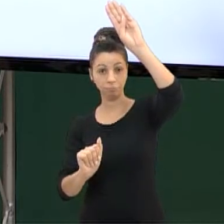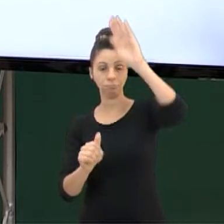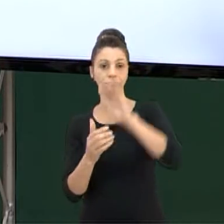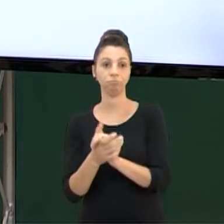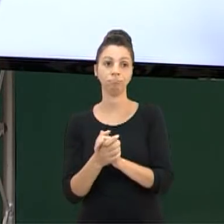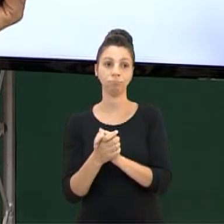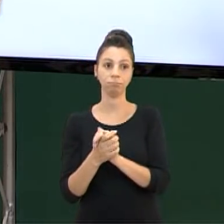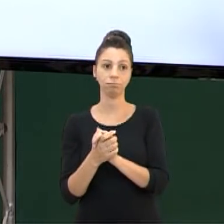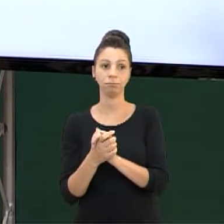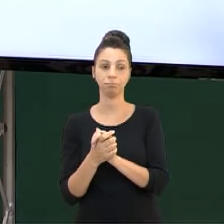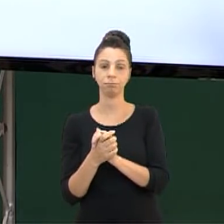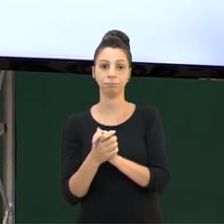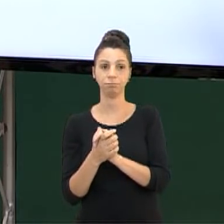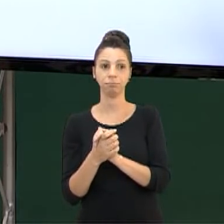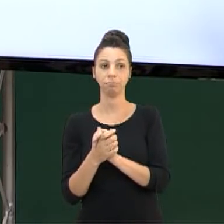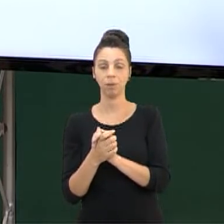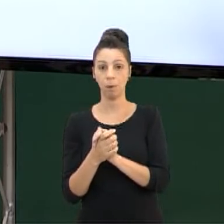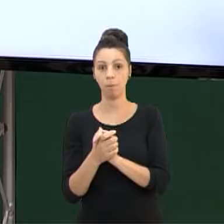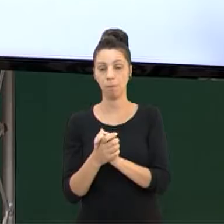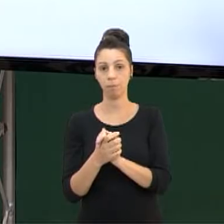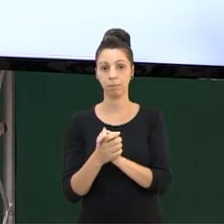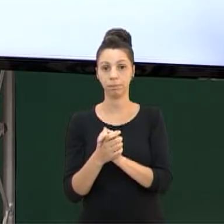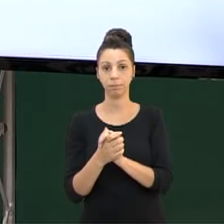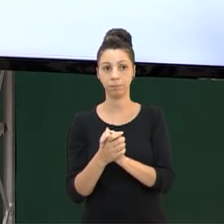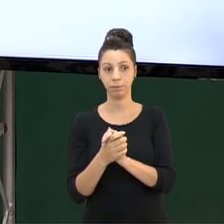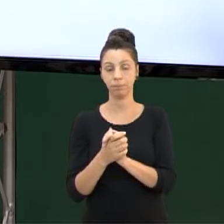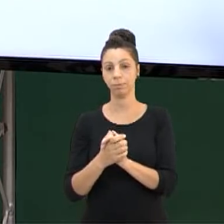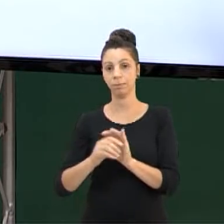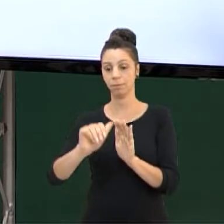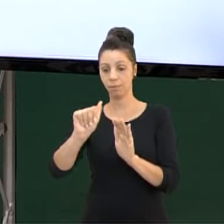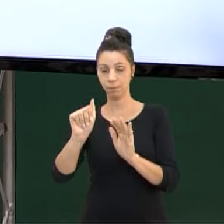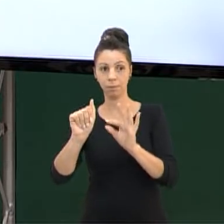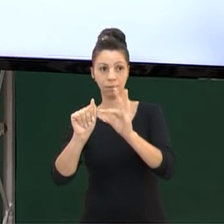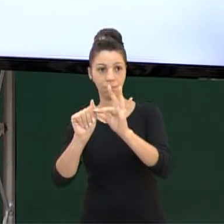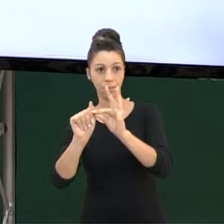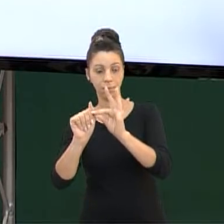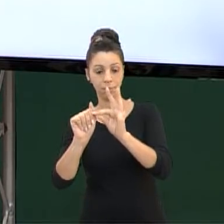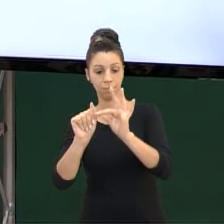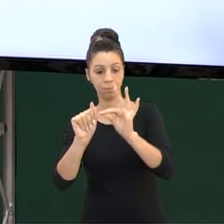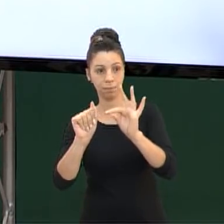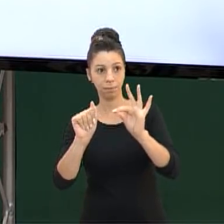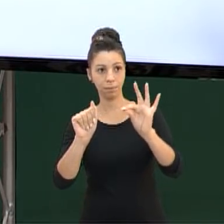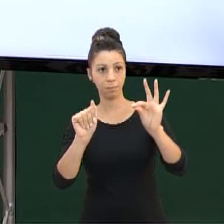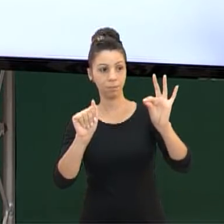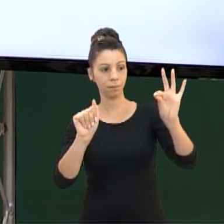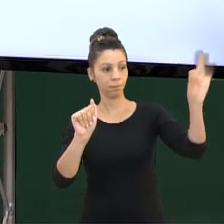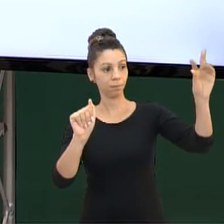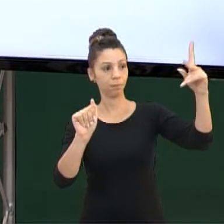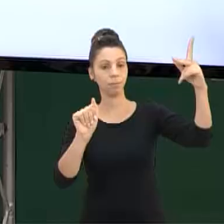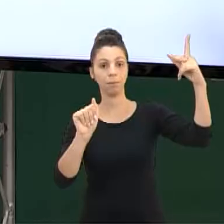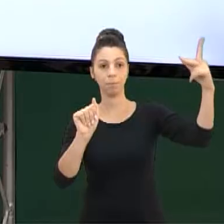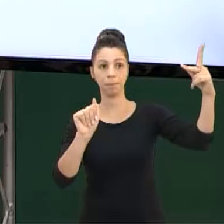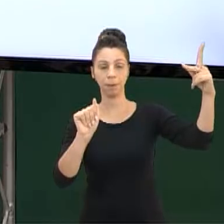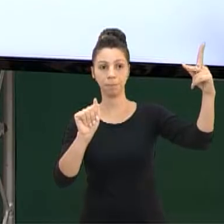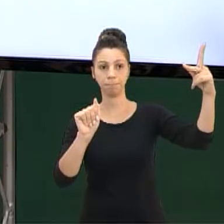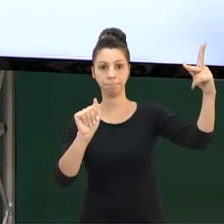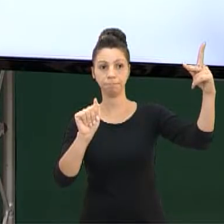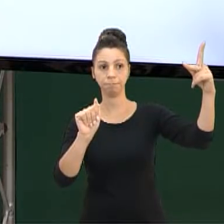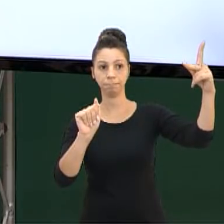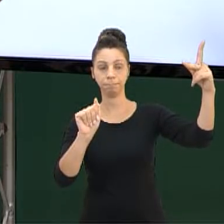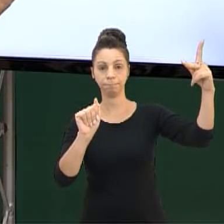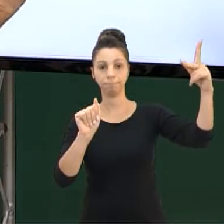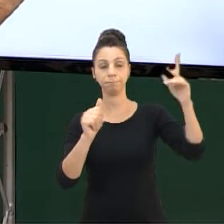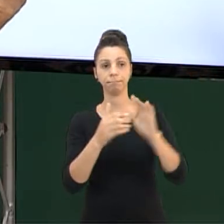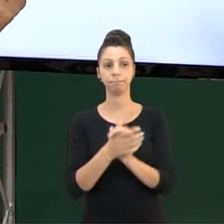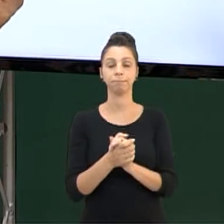O ponto AP, ponto A, ponto B, ponto O, ponto P. 4 pontinhos na